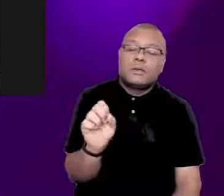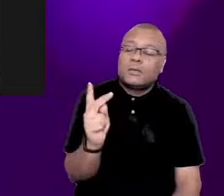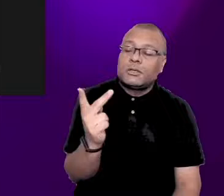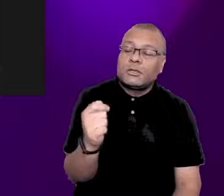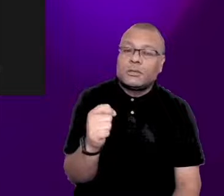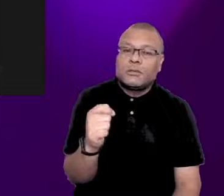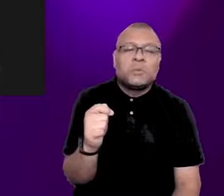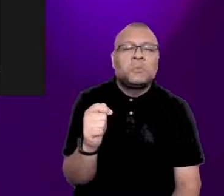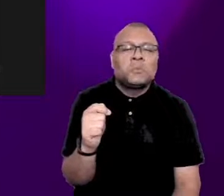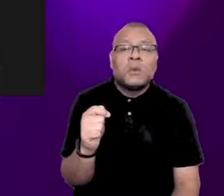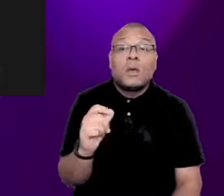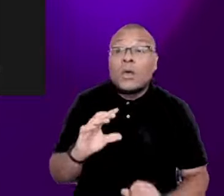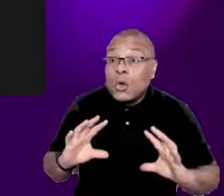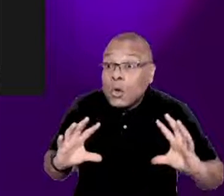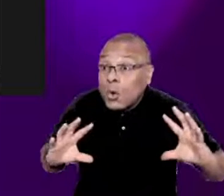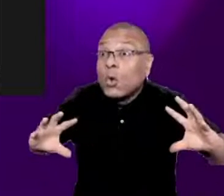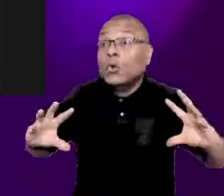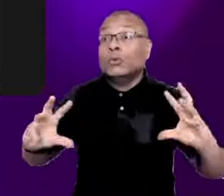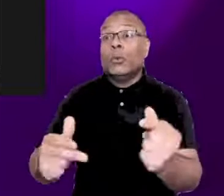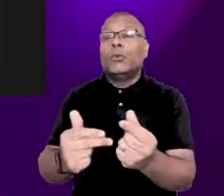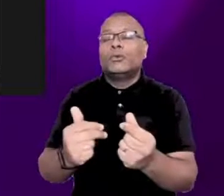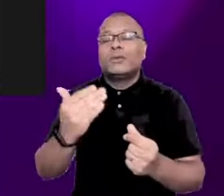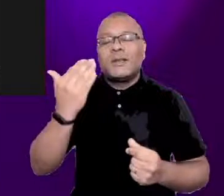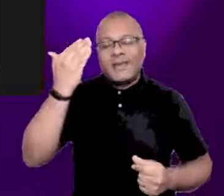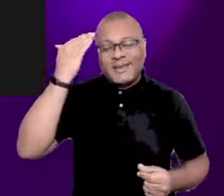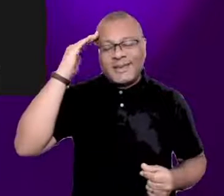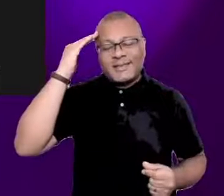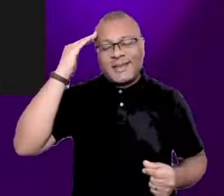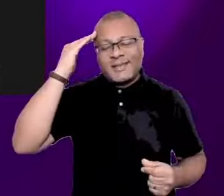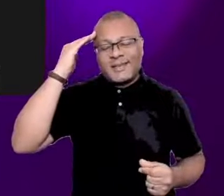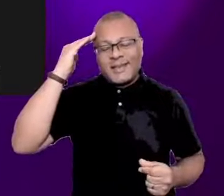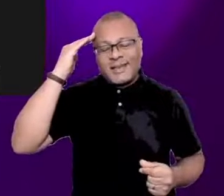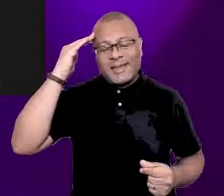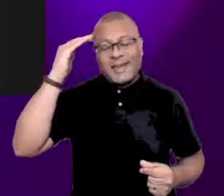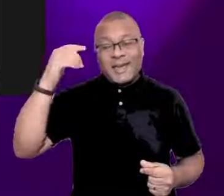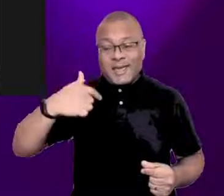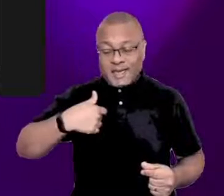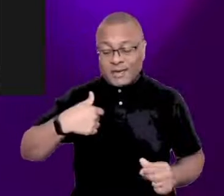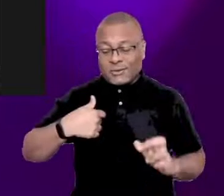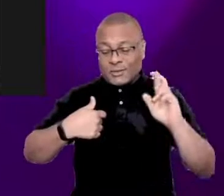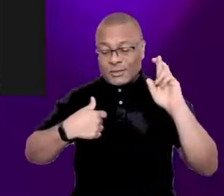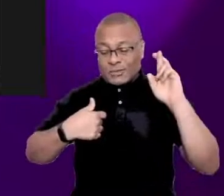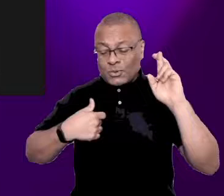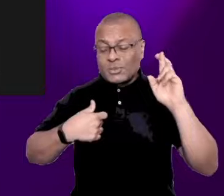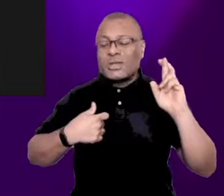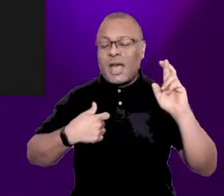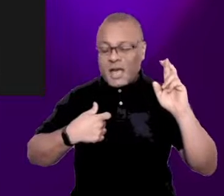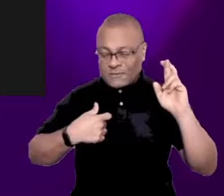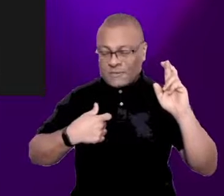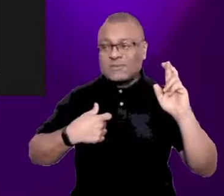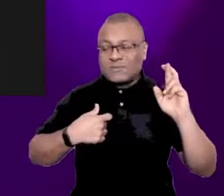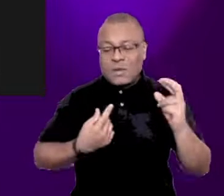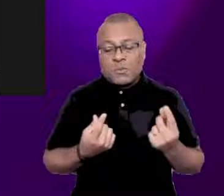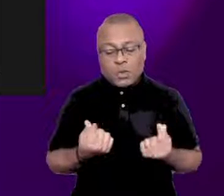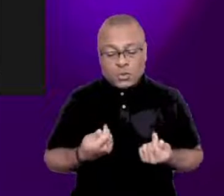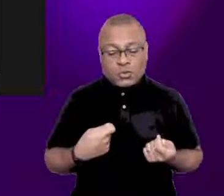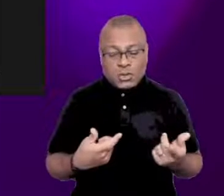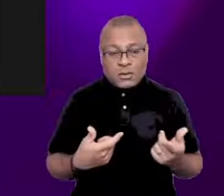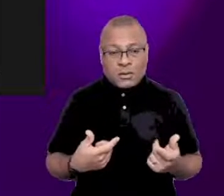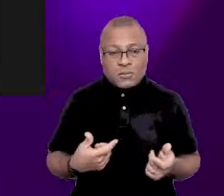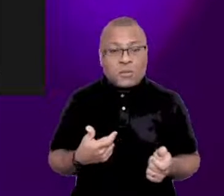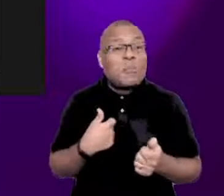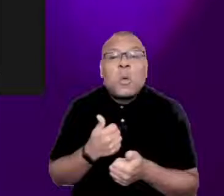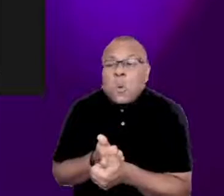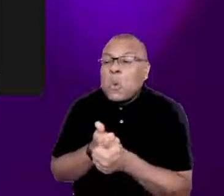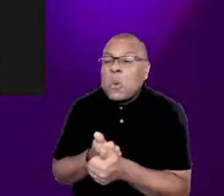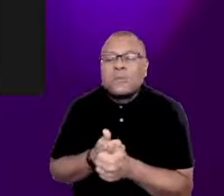entender que todos nós, profissionais da saúde, somos responsáveis pelo uso dos recursos. Não é porque eu estou sendo monitorizado, mas porque eu tenho essa consciência. Cada vez